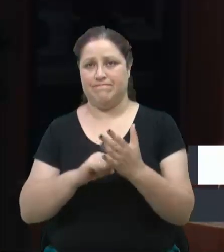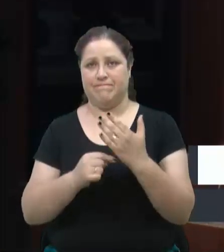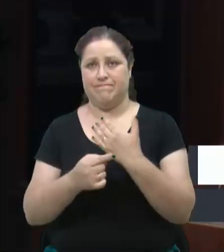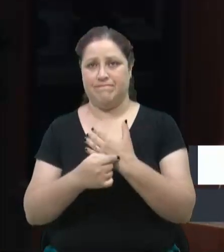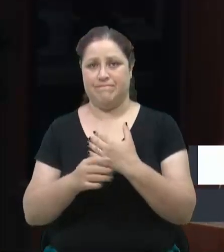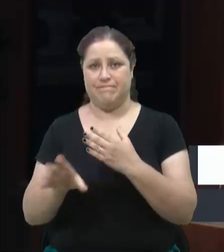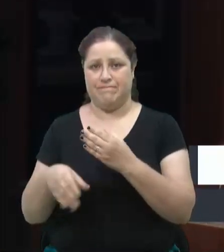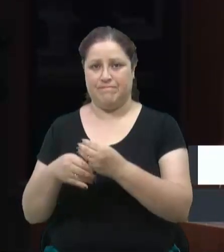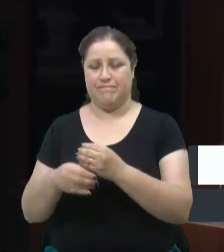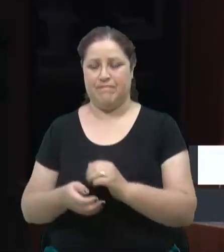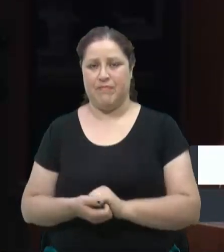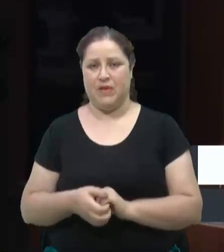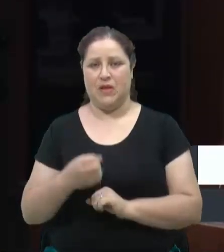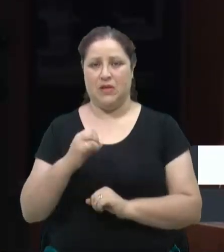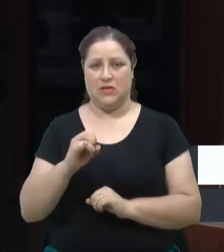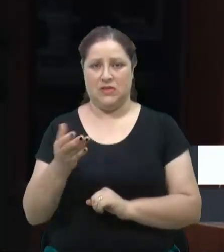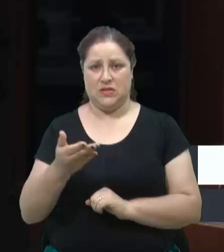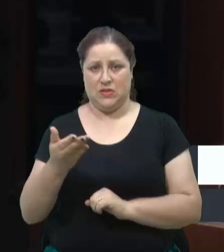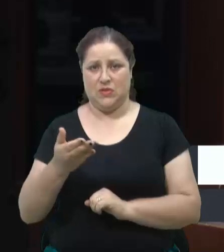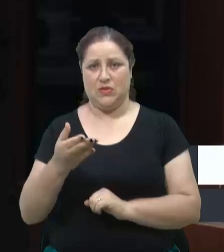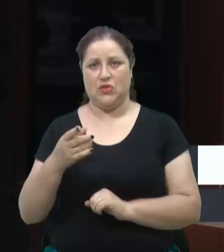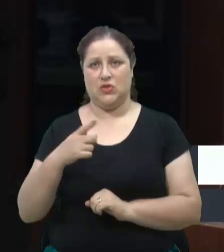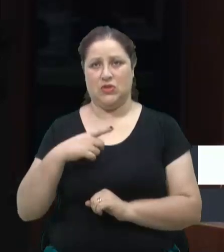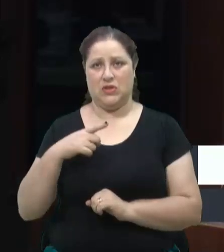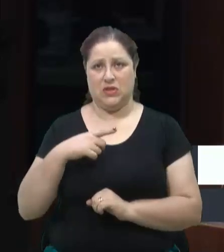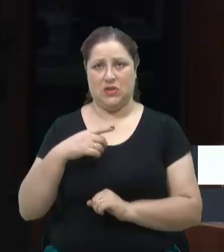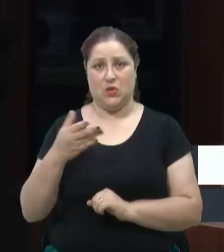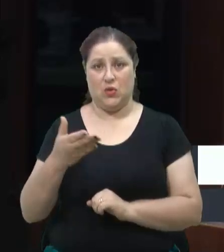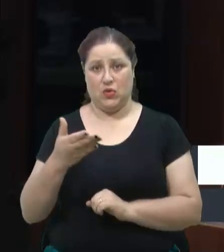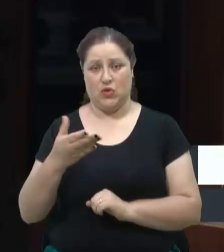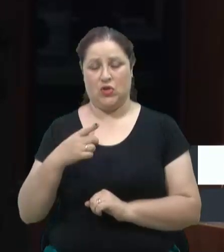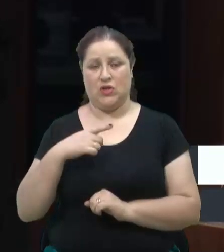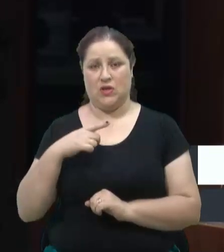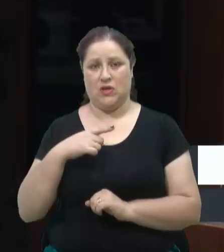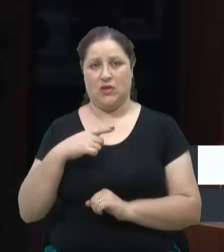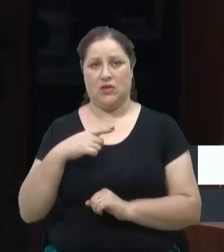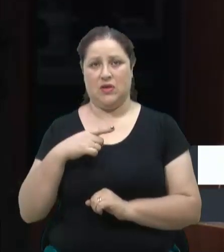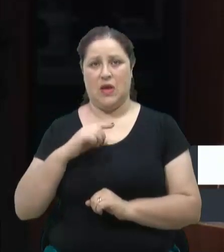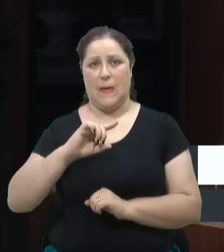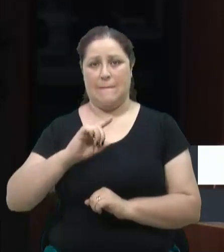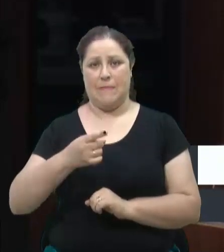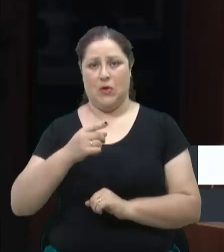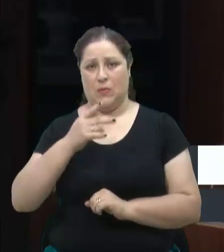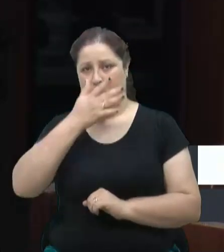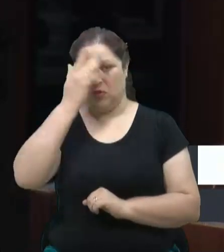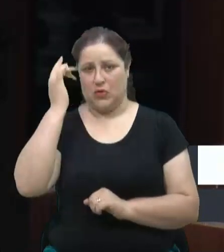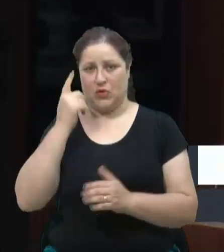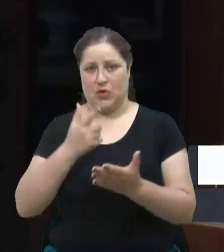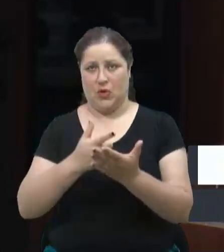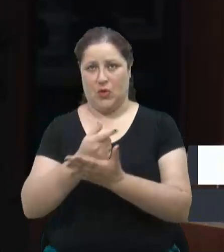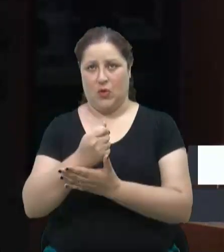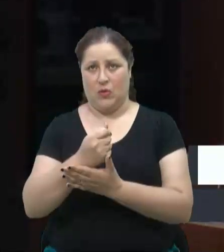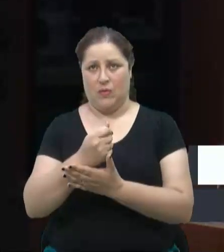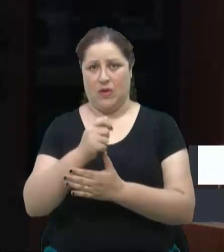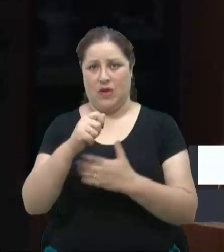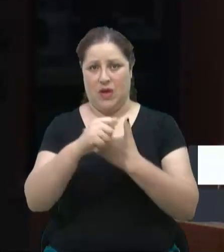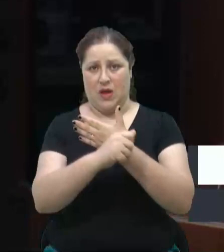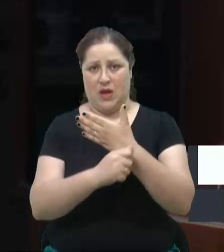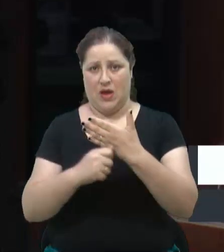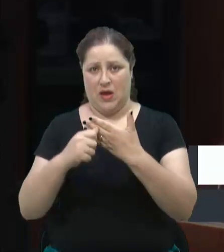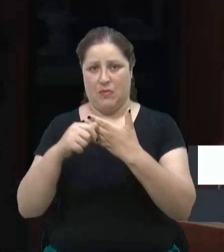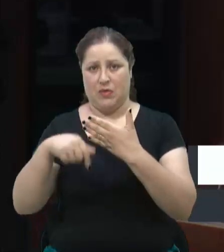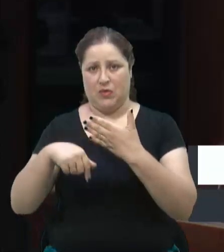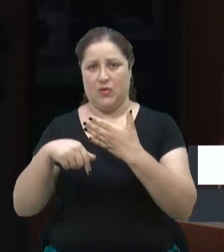vereador? Sim. Se hoje, nós tivermos, no dia de hoje, 1.000 consumidores comprando na Amazon, aqui em Caxias do